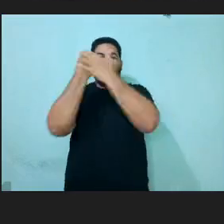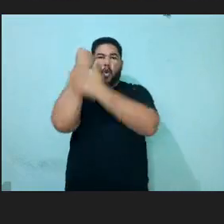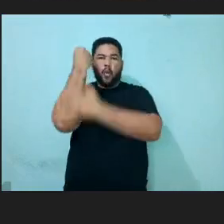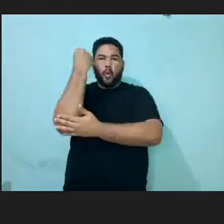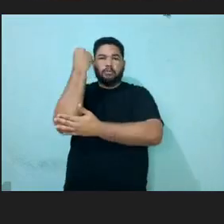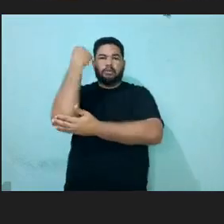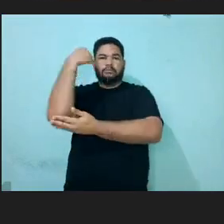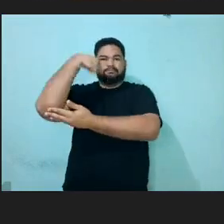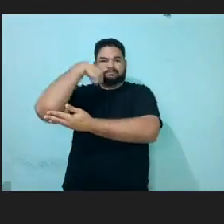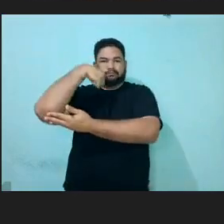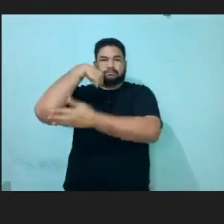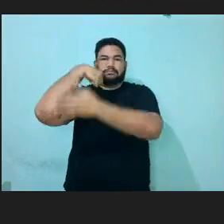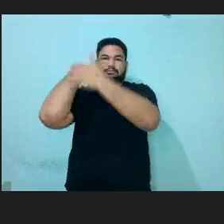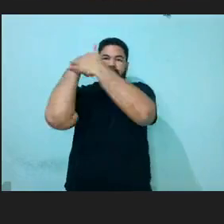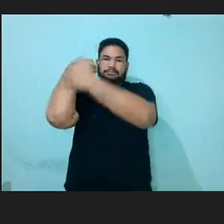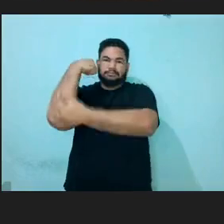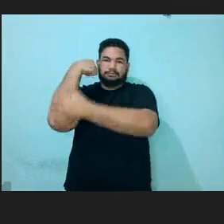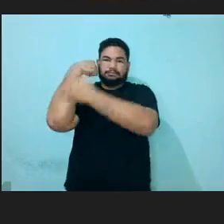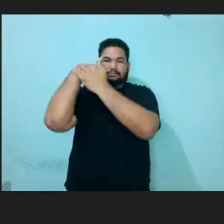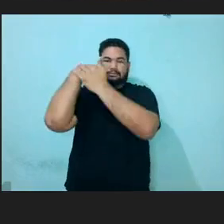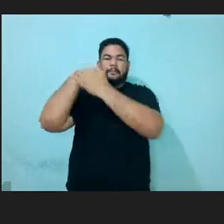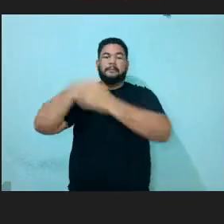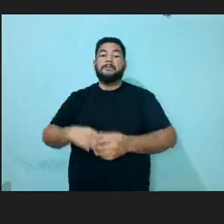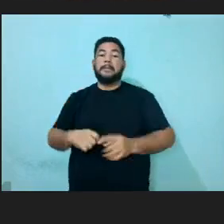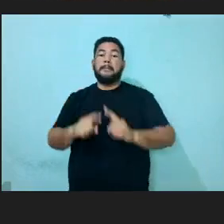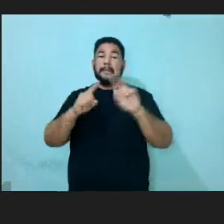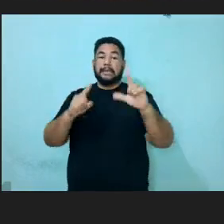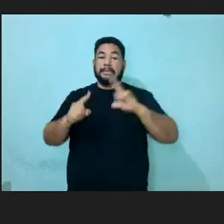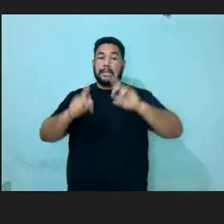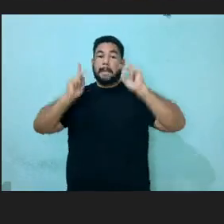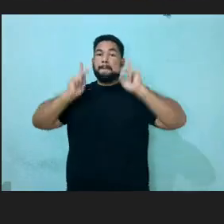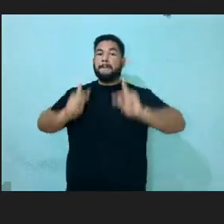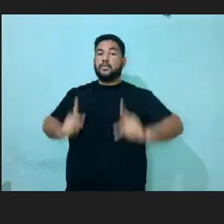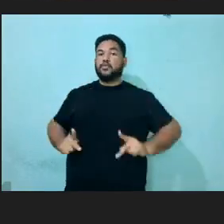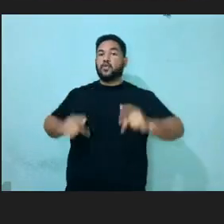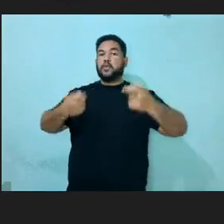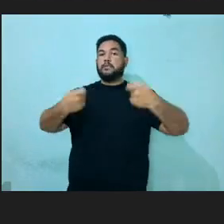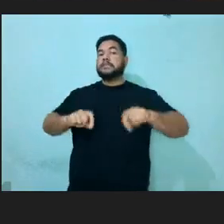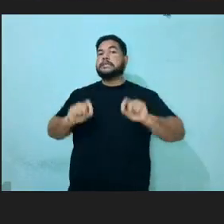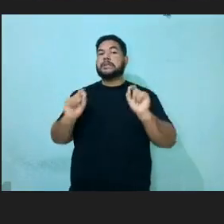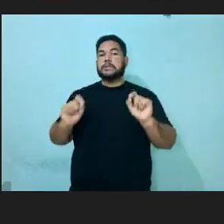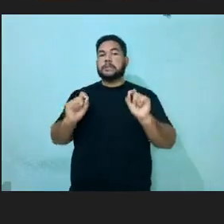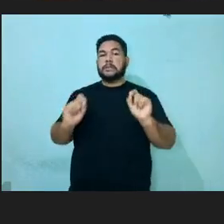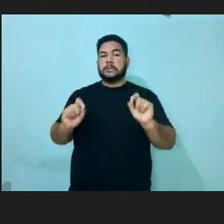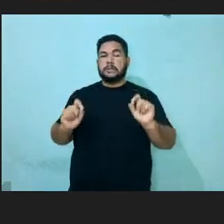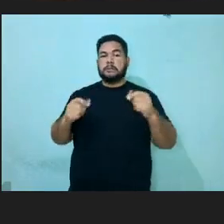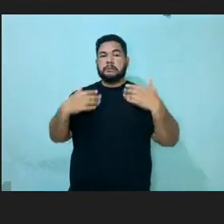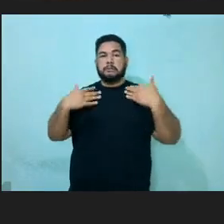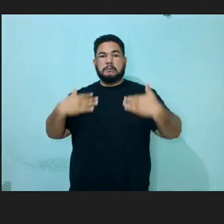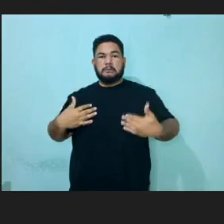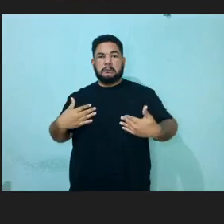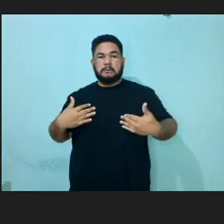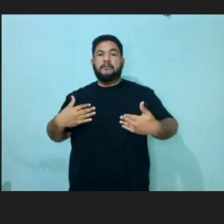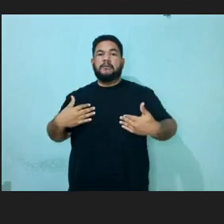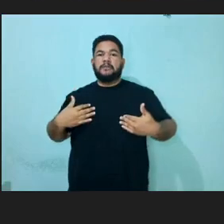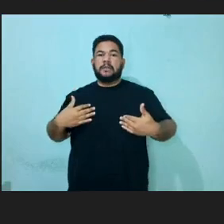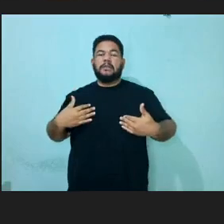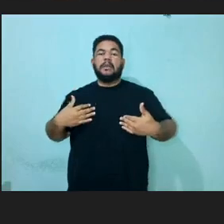assim, para que a gente possa manter a postura correta, né? Preservando a